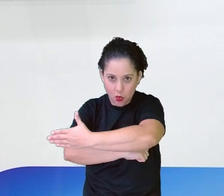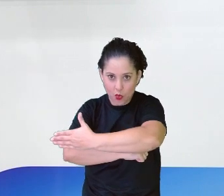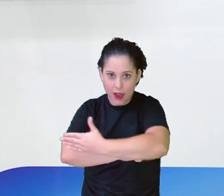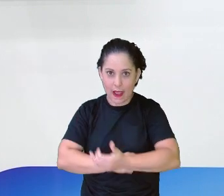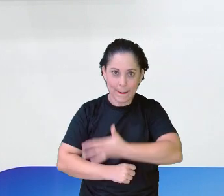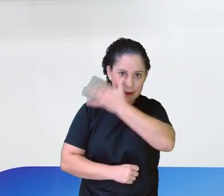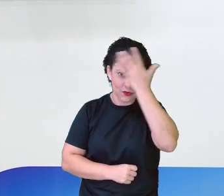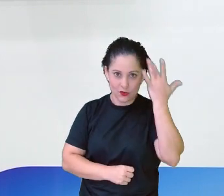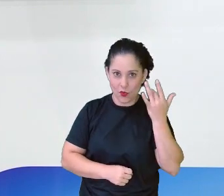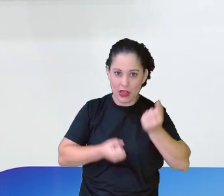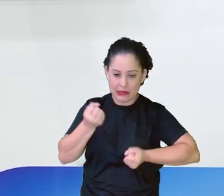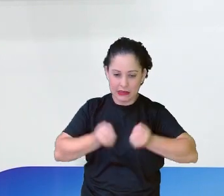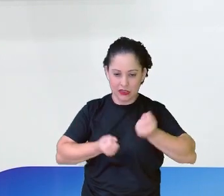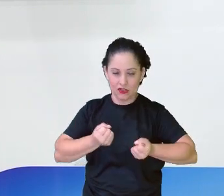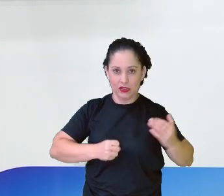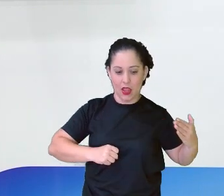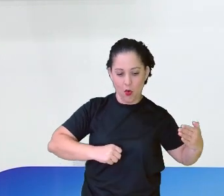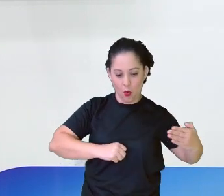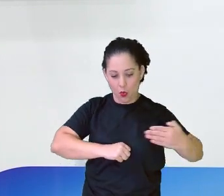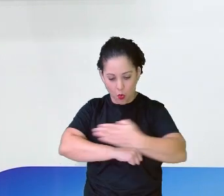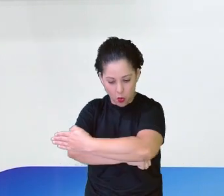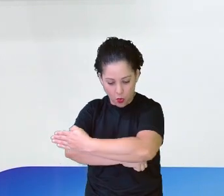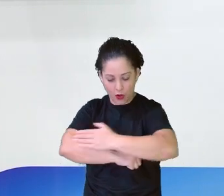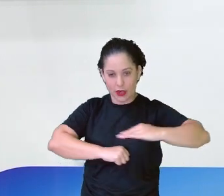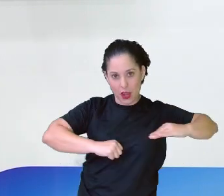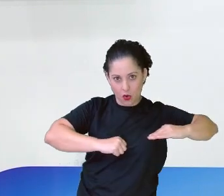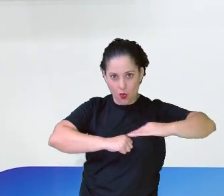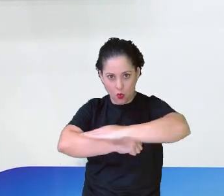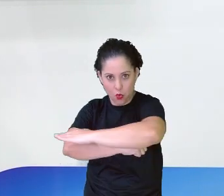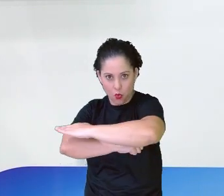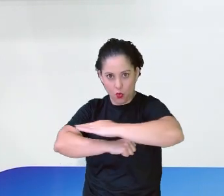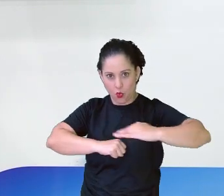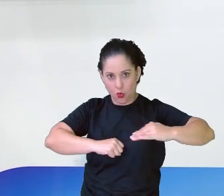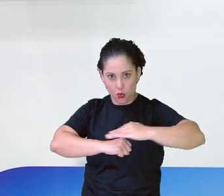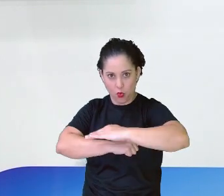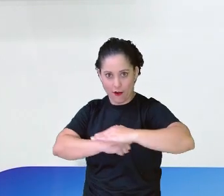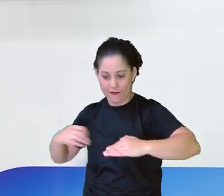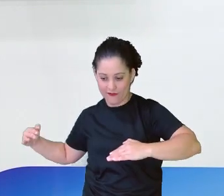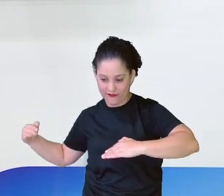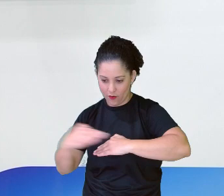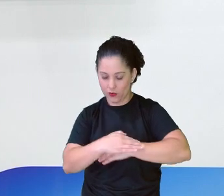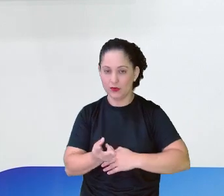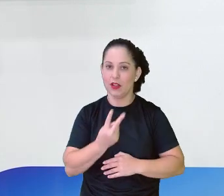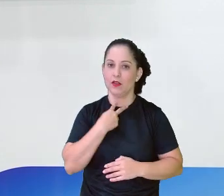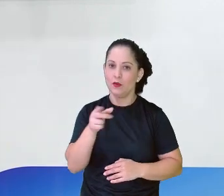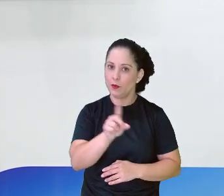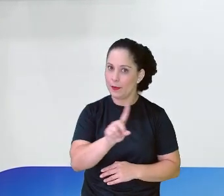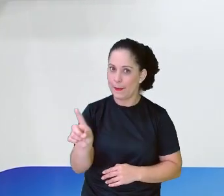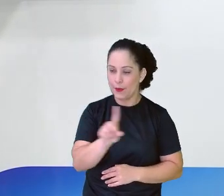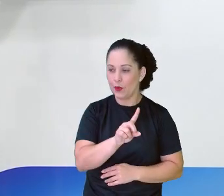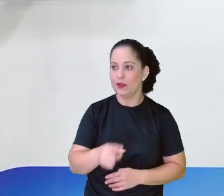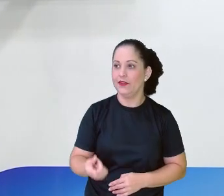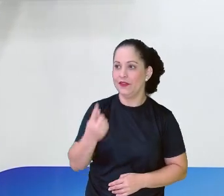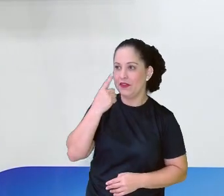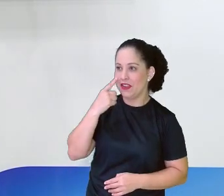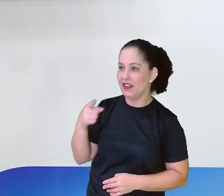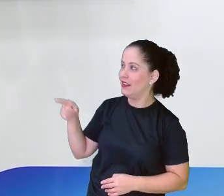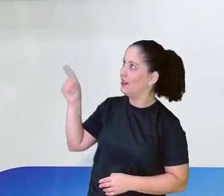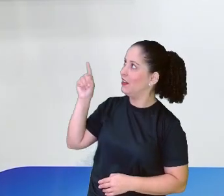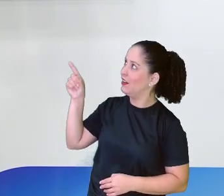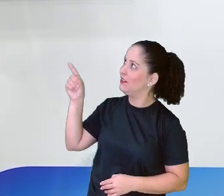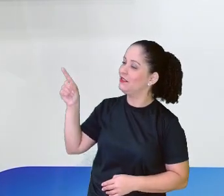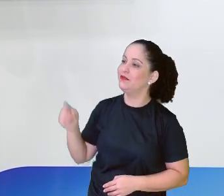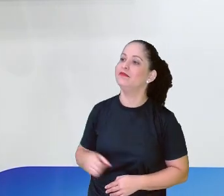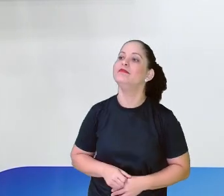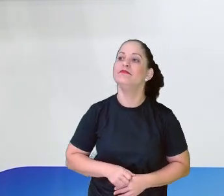dirige, vai um carro somente, ele não volta pelo mesmo local. Como é a que a gente está vendo aqui, ó, na ponte